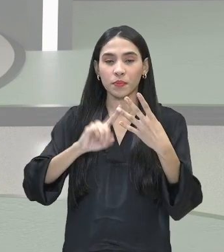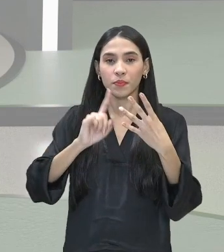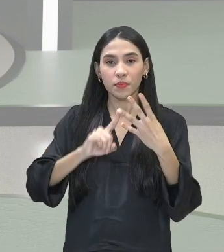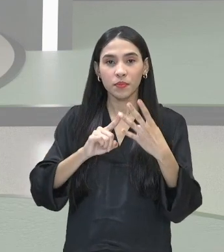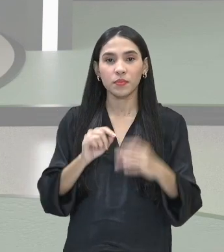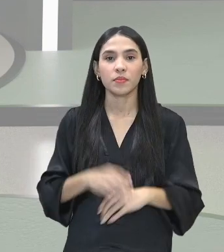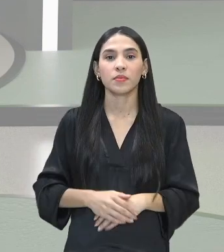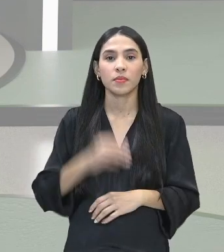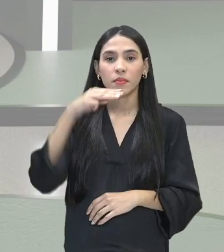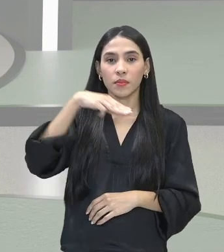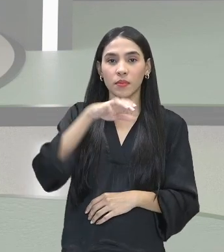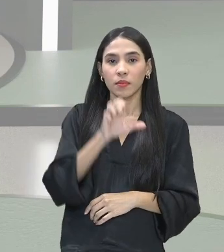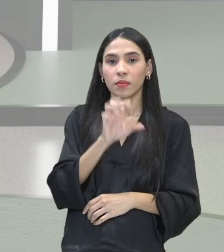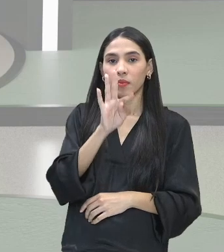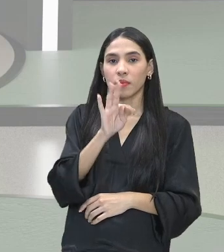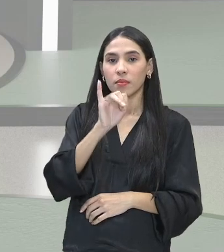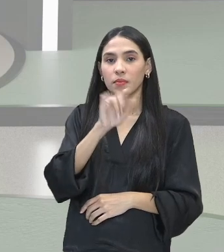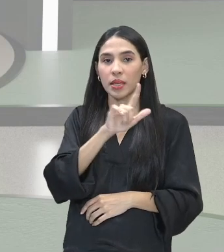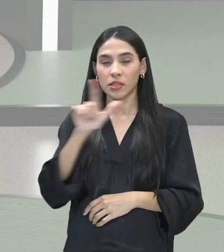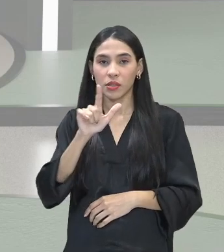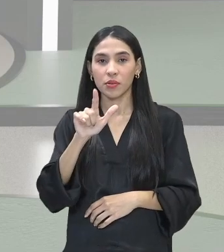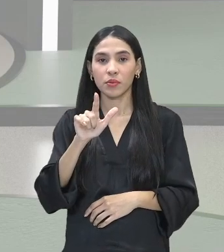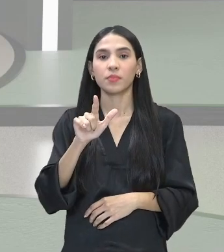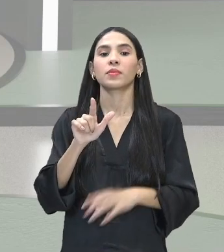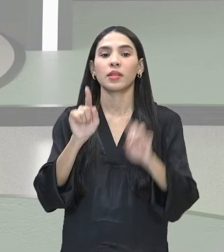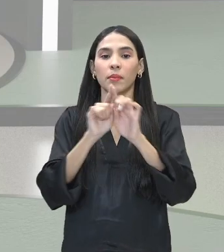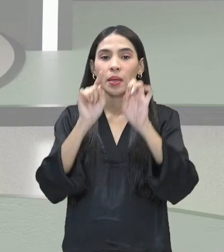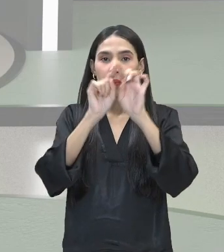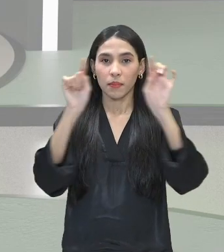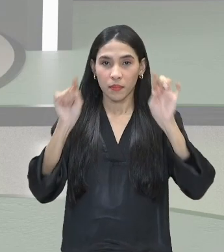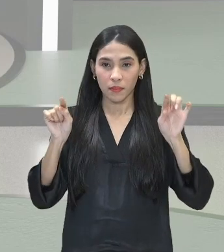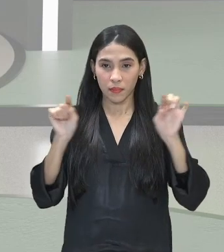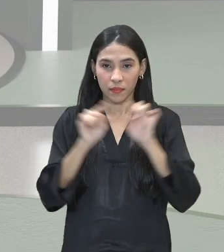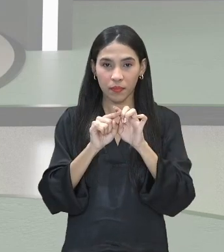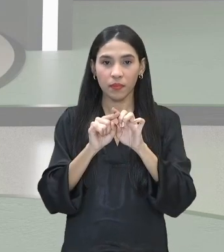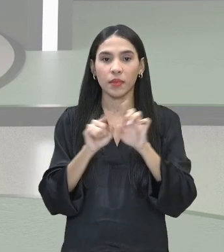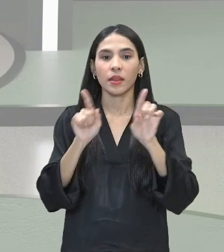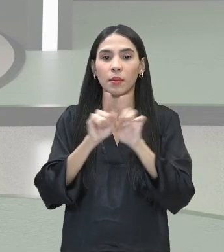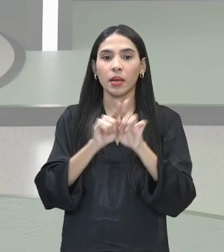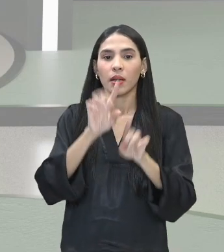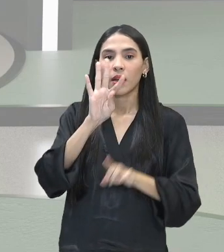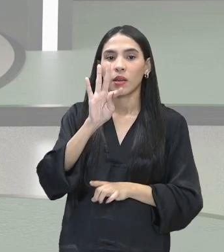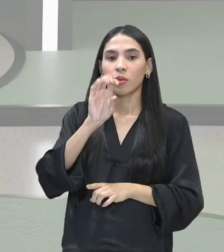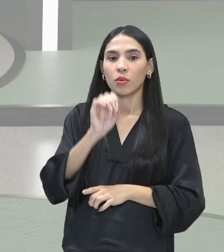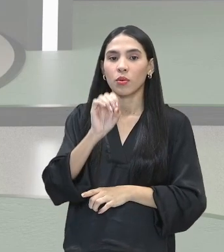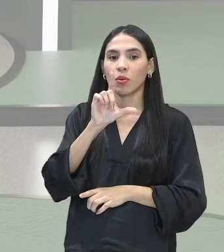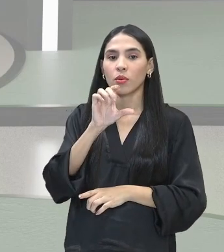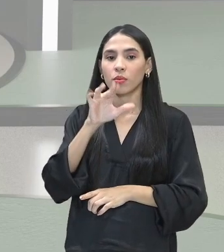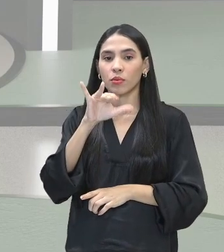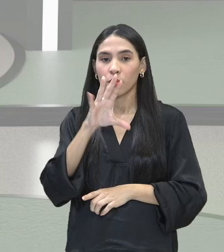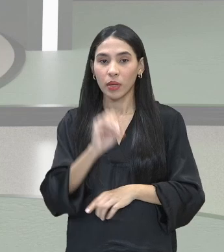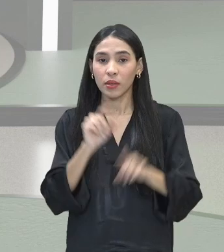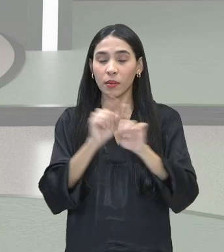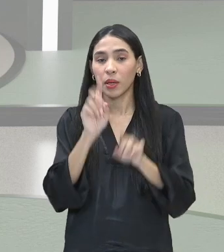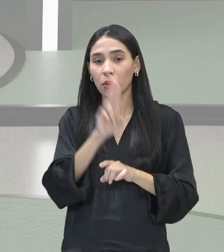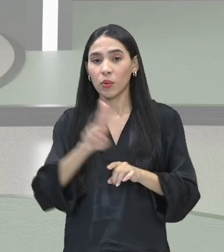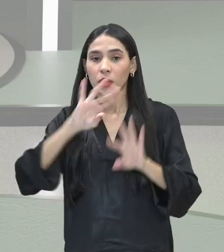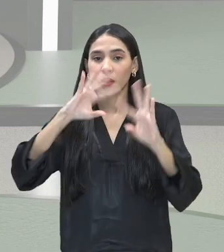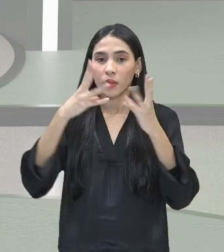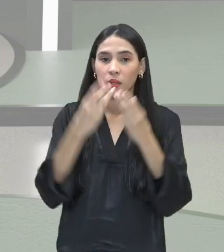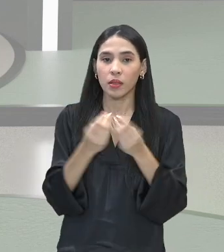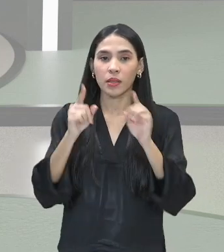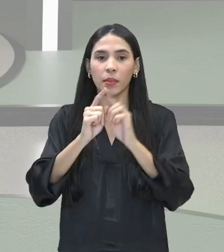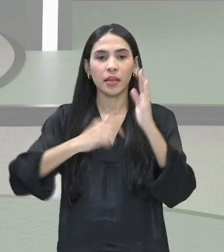o metilbenzeno, que é esse composto aqui, que é o tolueno. Ele é utilizado em solventes, em